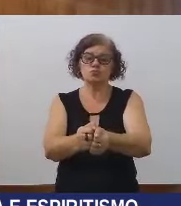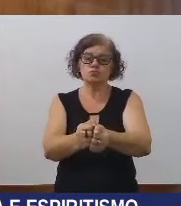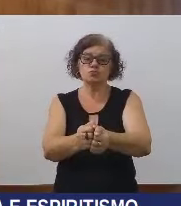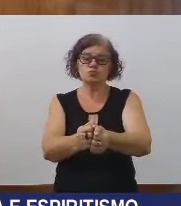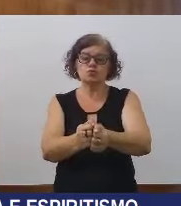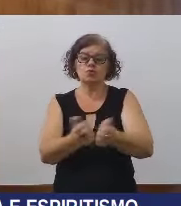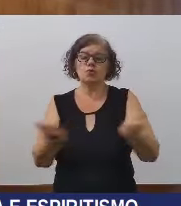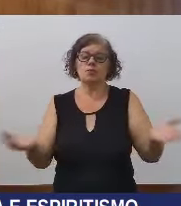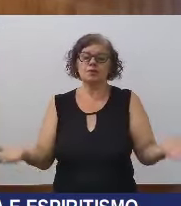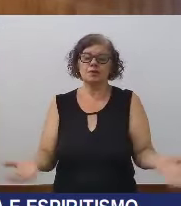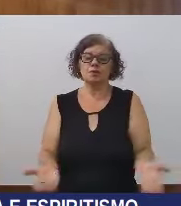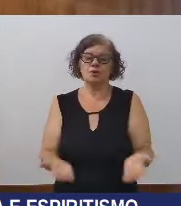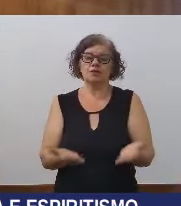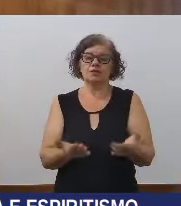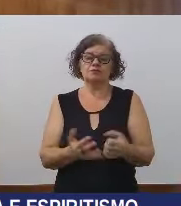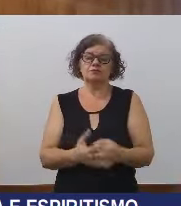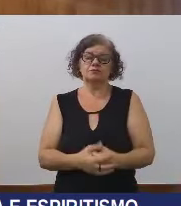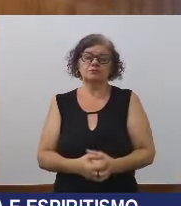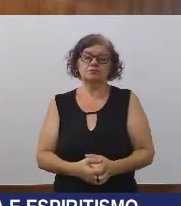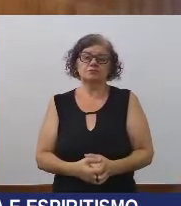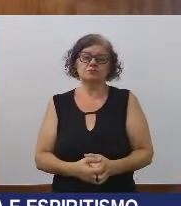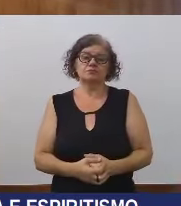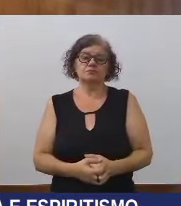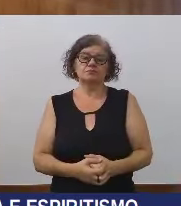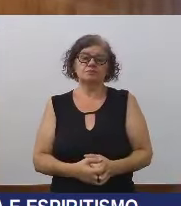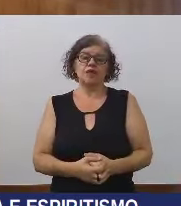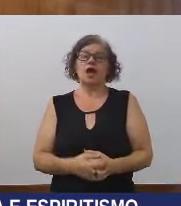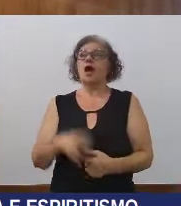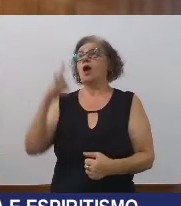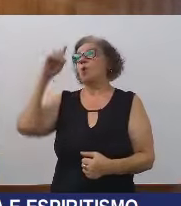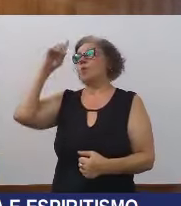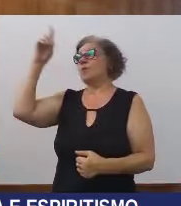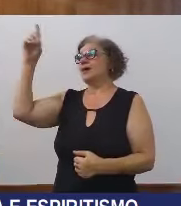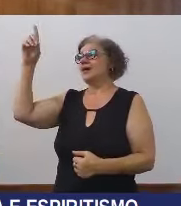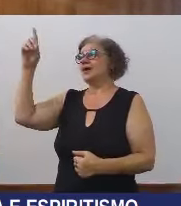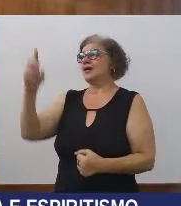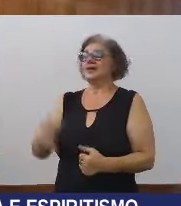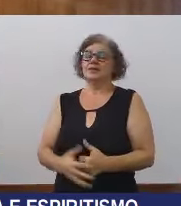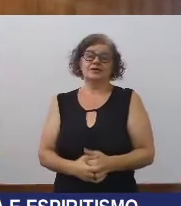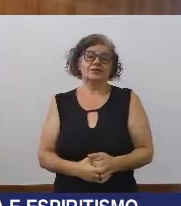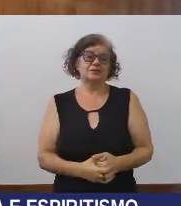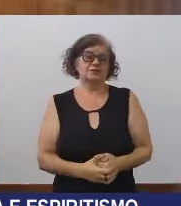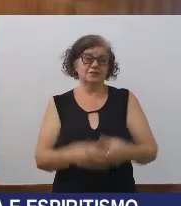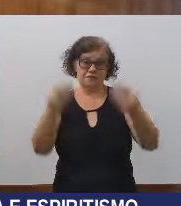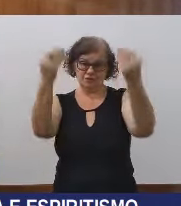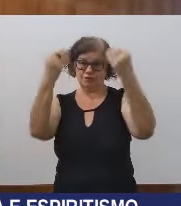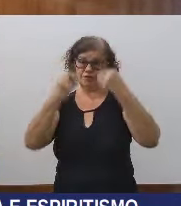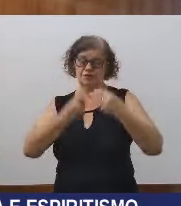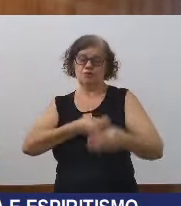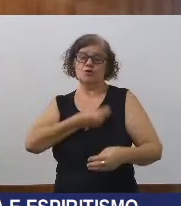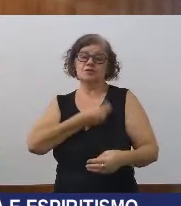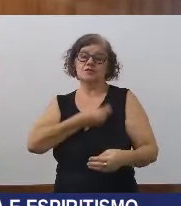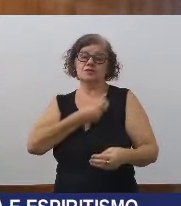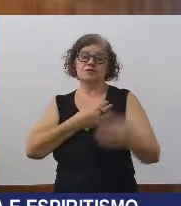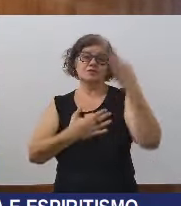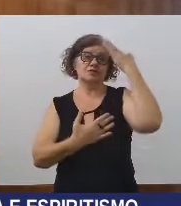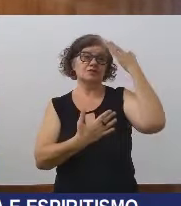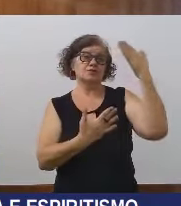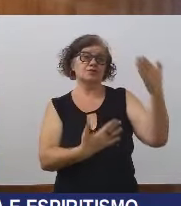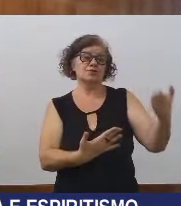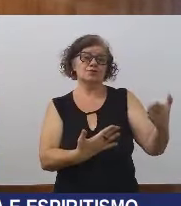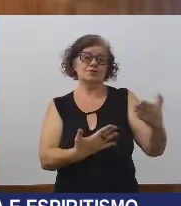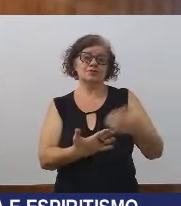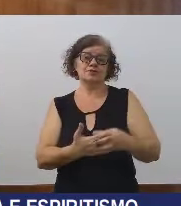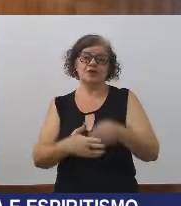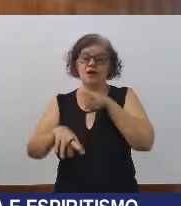guardando para este momento. Ao Pai, Senhor das nossas vidas, a